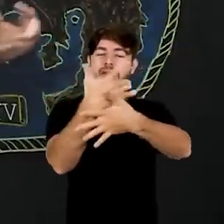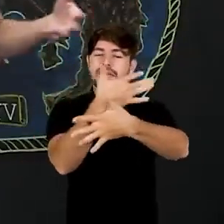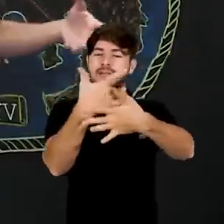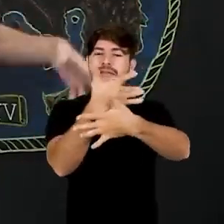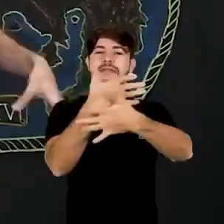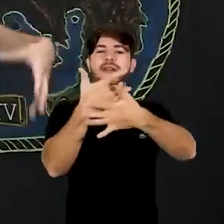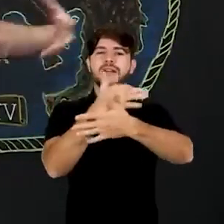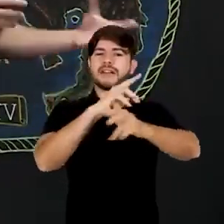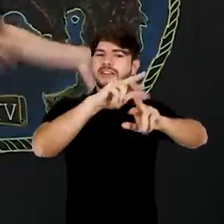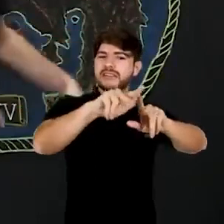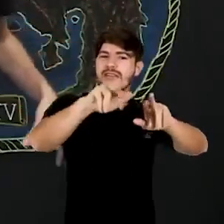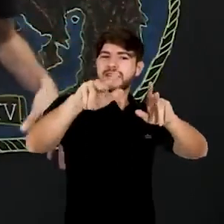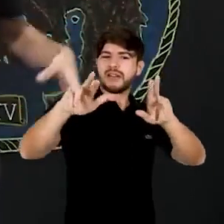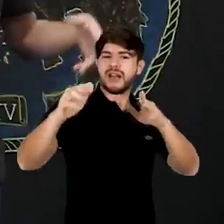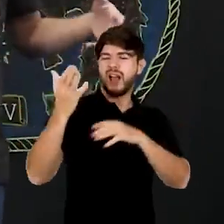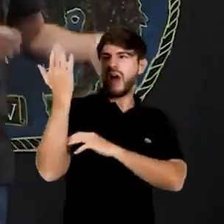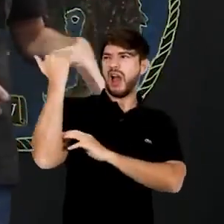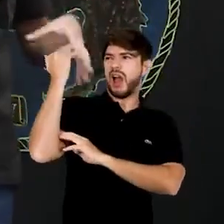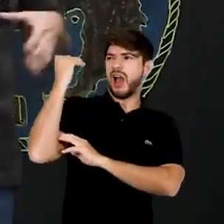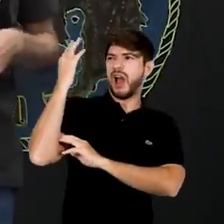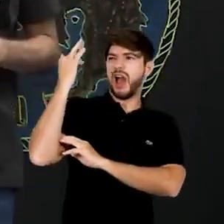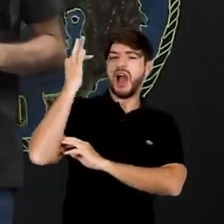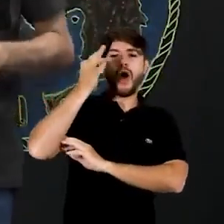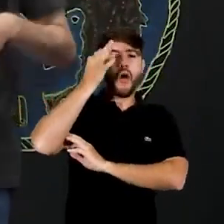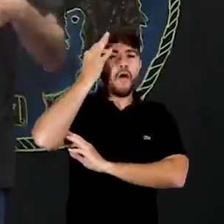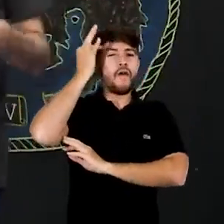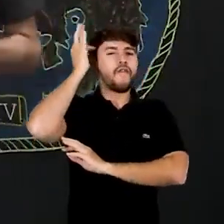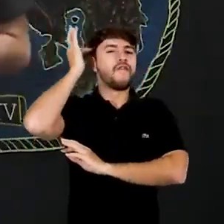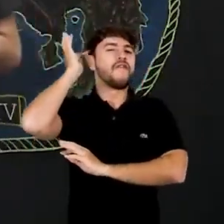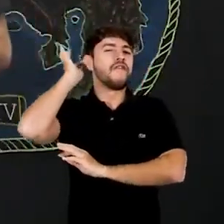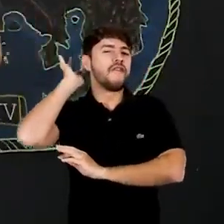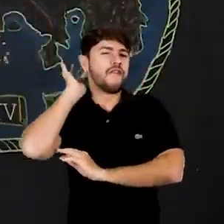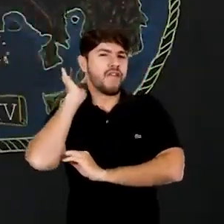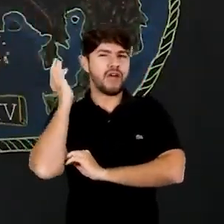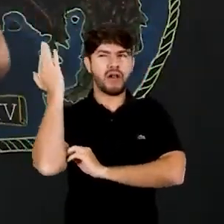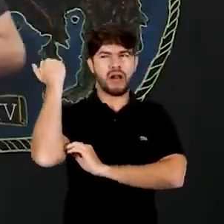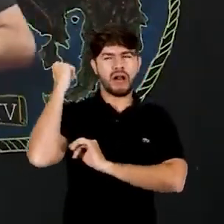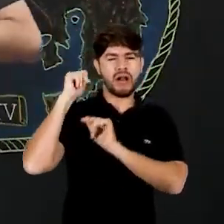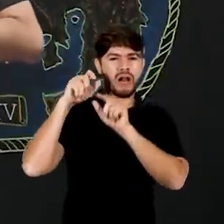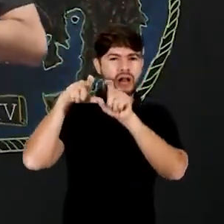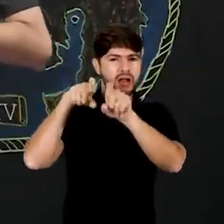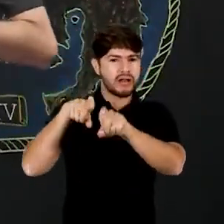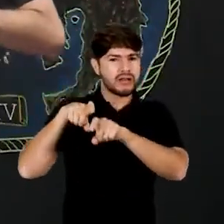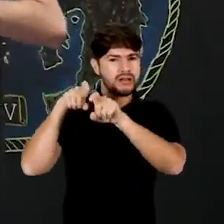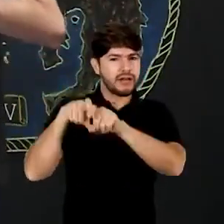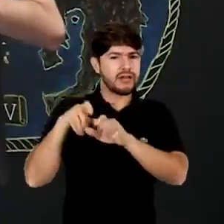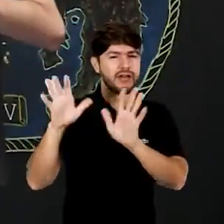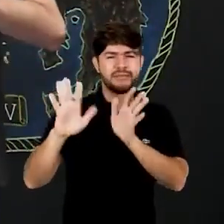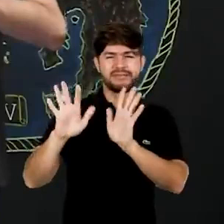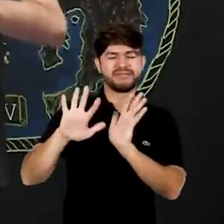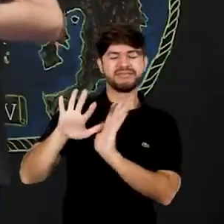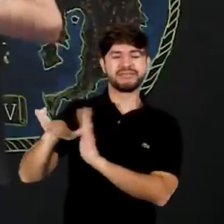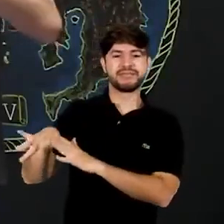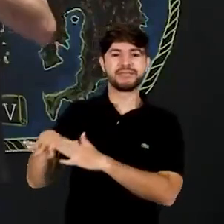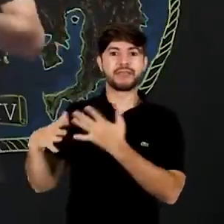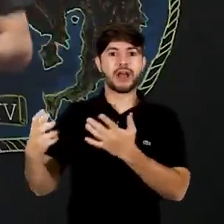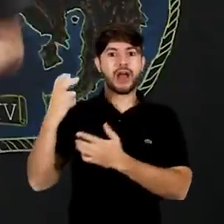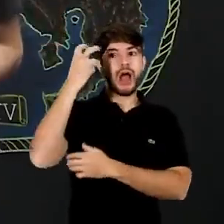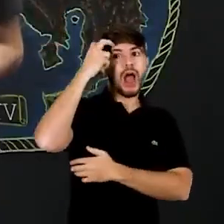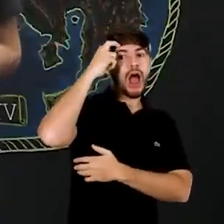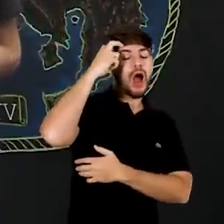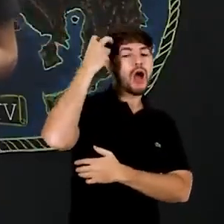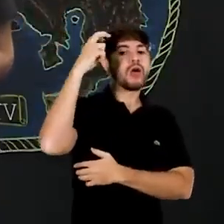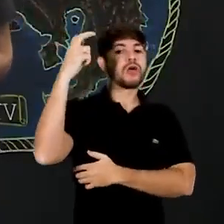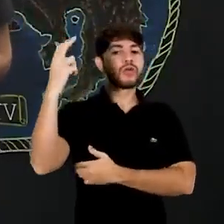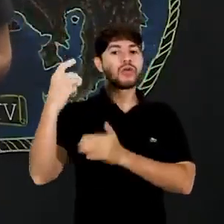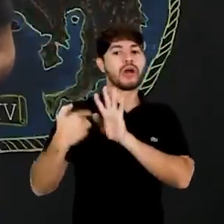diversidade do que lá no feudo, na área rural da Europa. Pois bem, o que acontece? Essa cultura que ela começa a